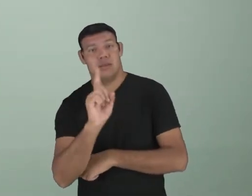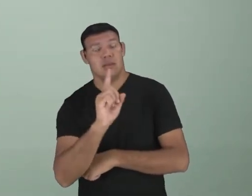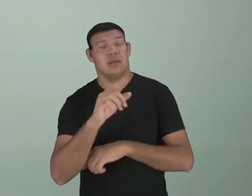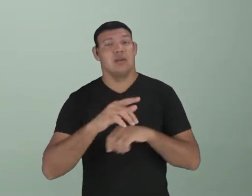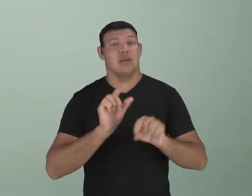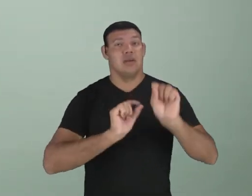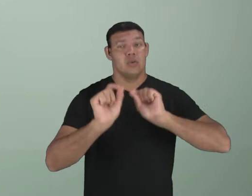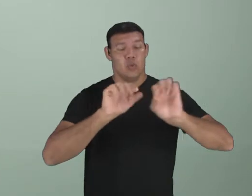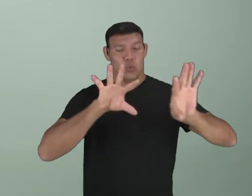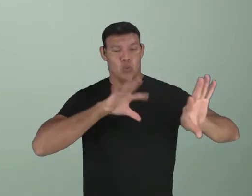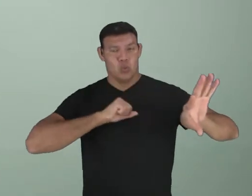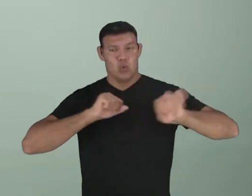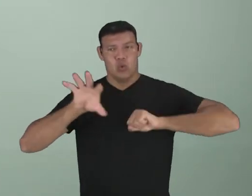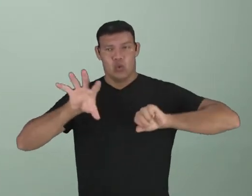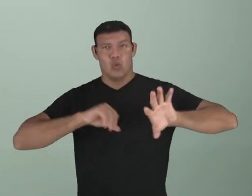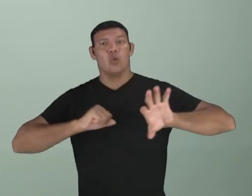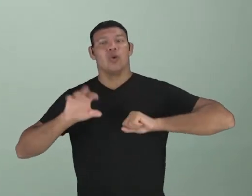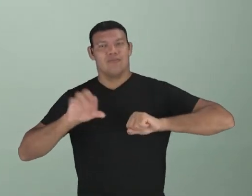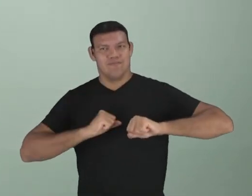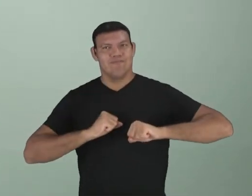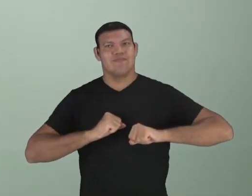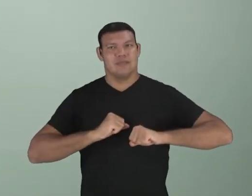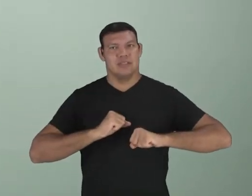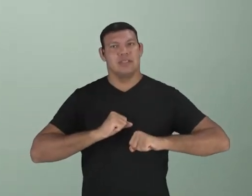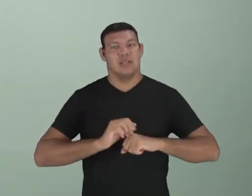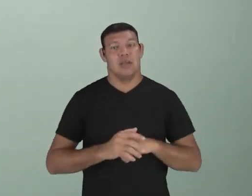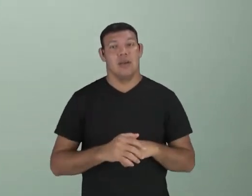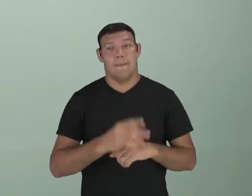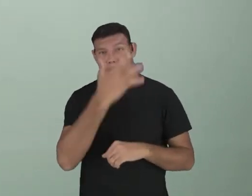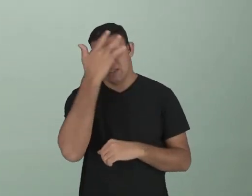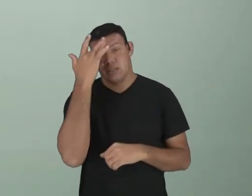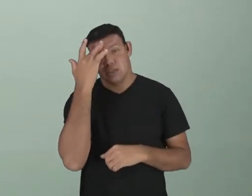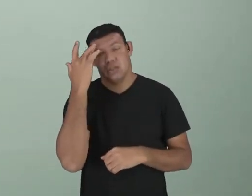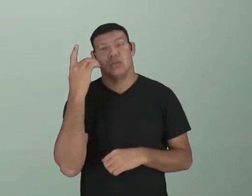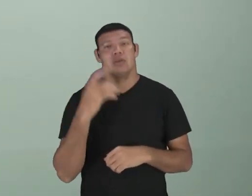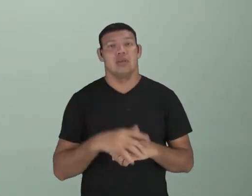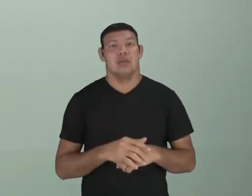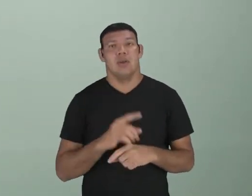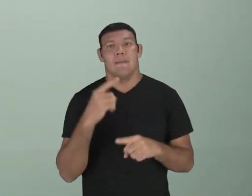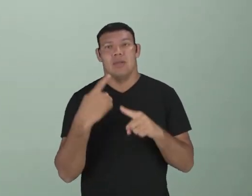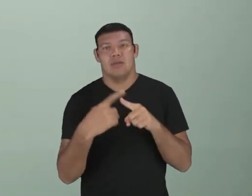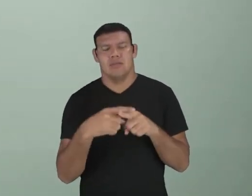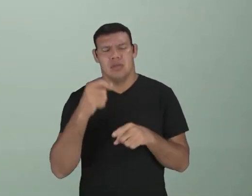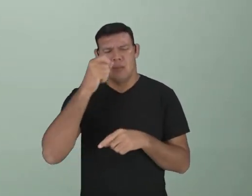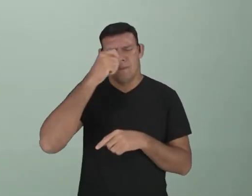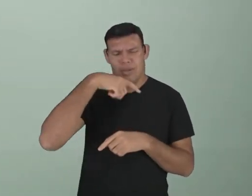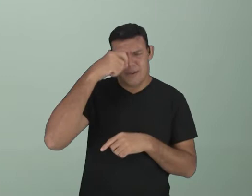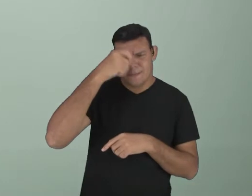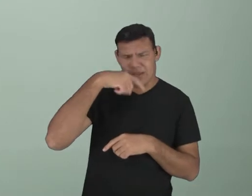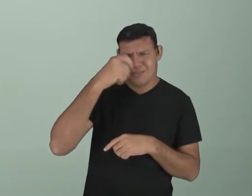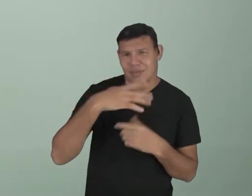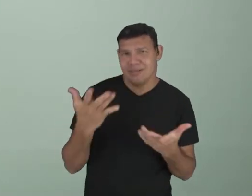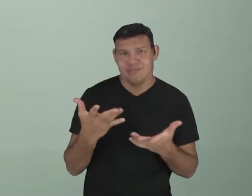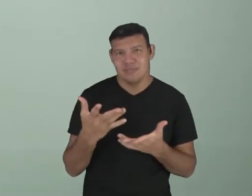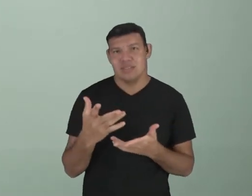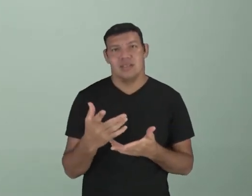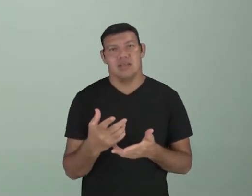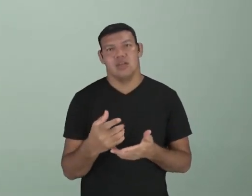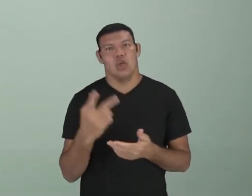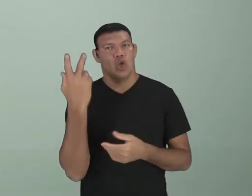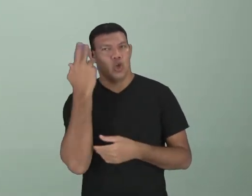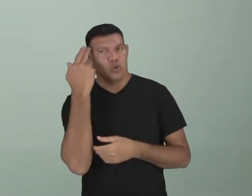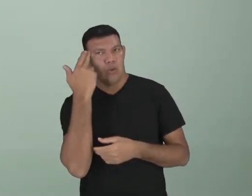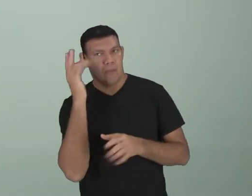vai matar são infecções, são doenças oportunistas. Então, às vezes, uma leve gripe, que para uma pessoa que não